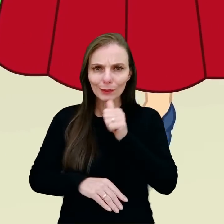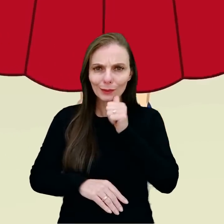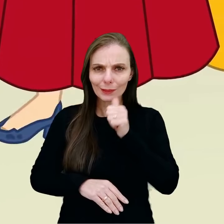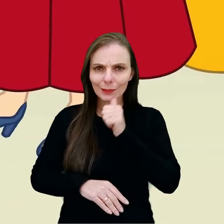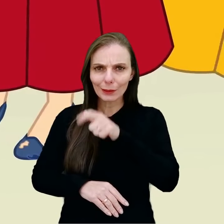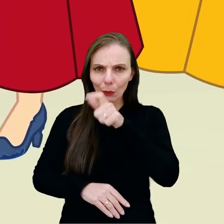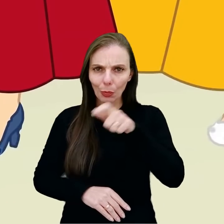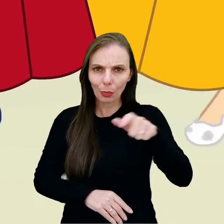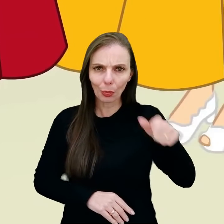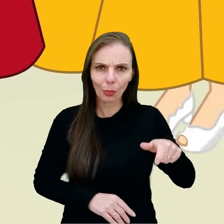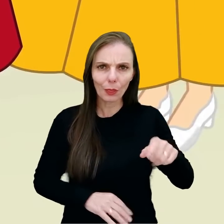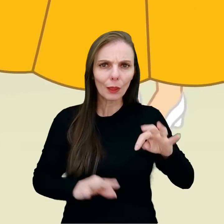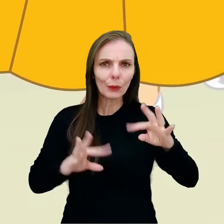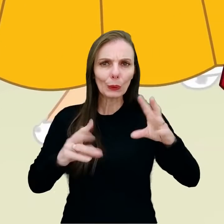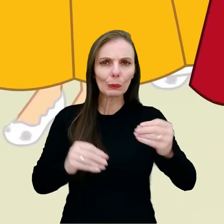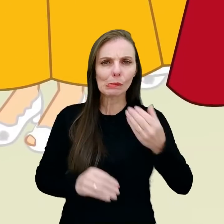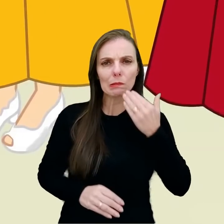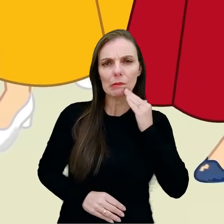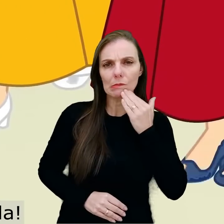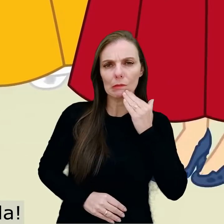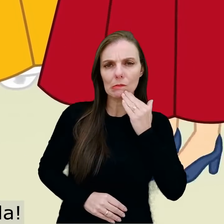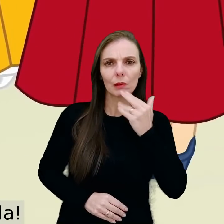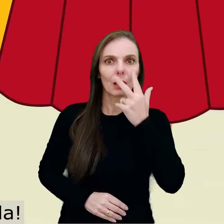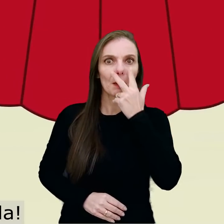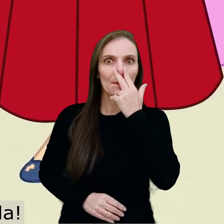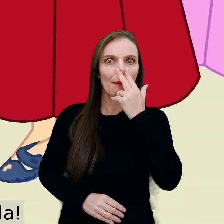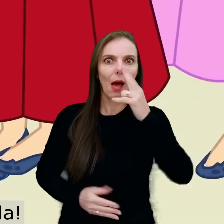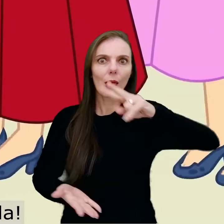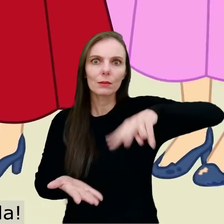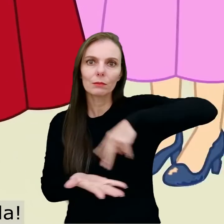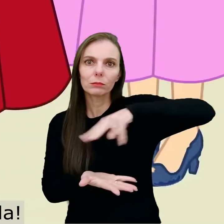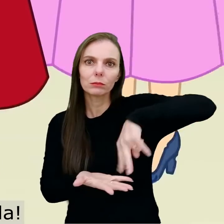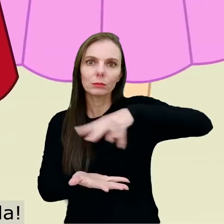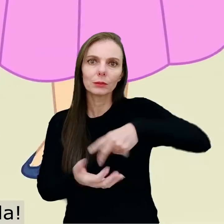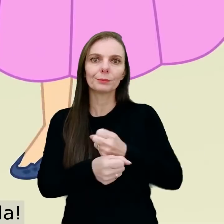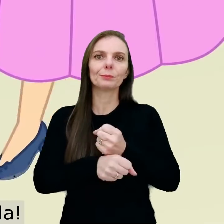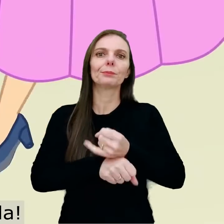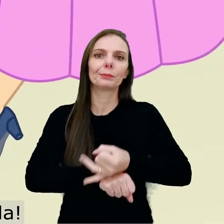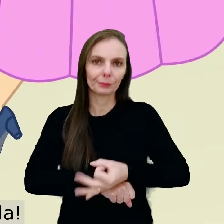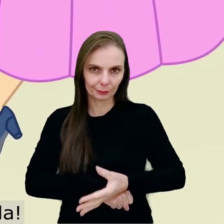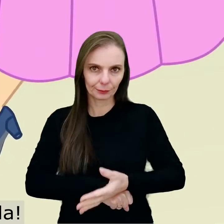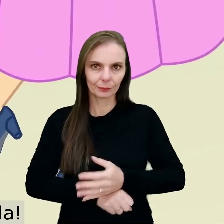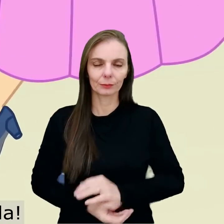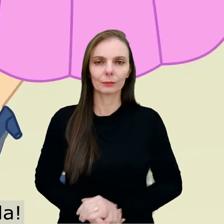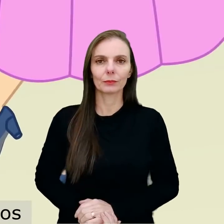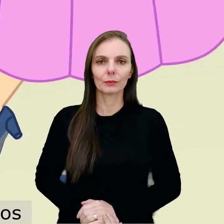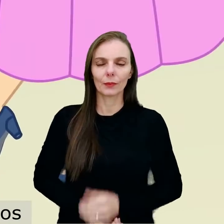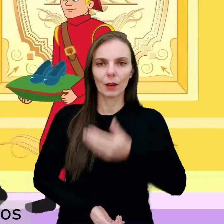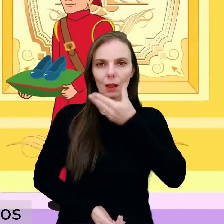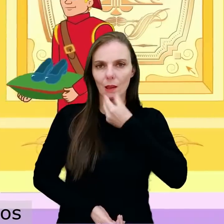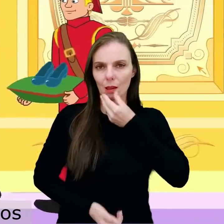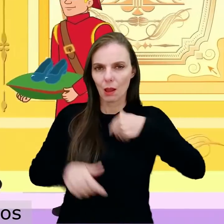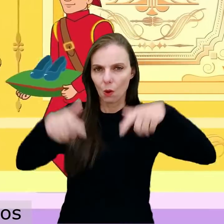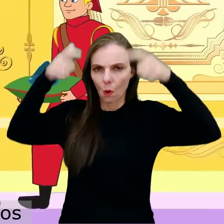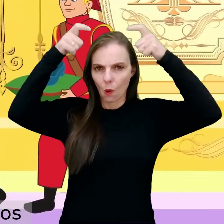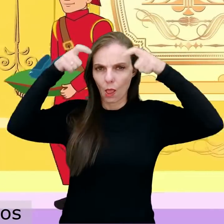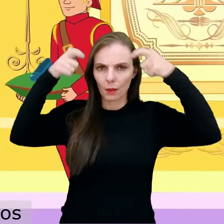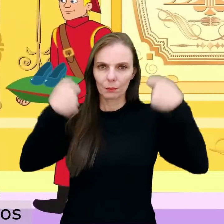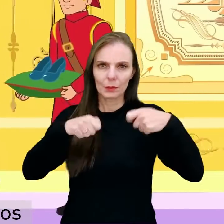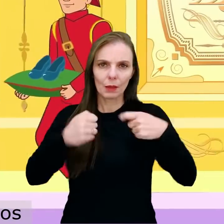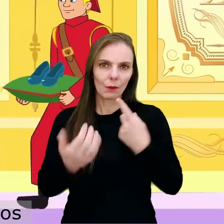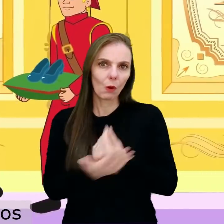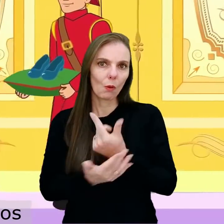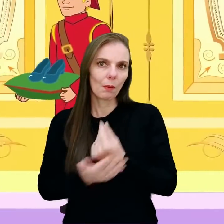princesas estavam todos desgastados, como se tivessem dançado a noite toda. O rei tinha que